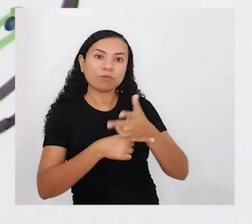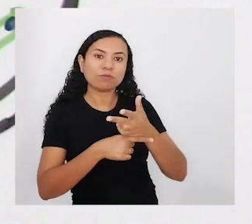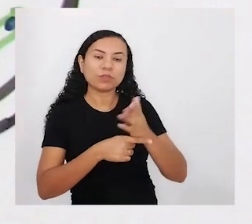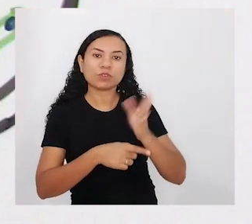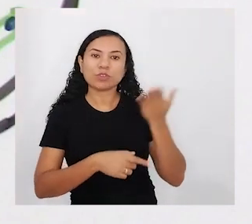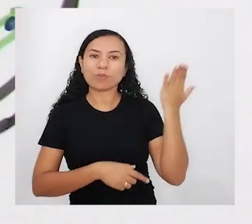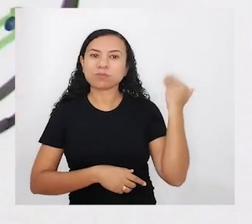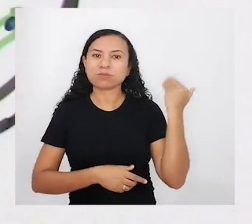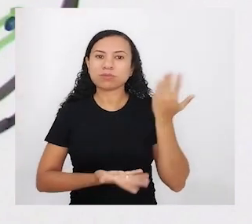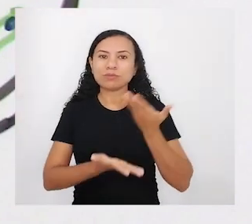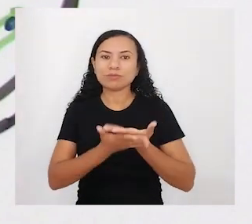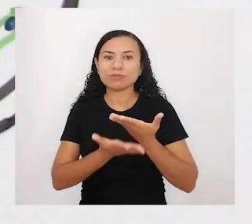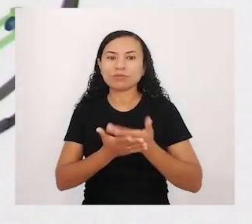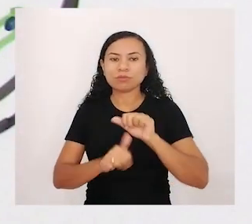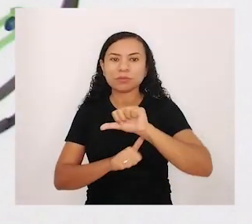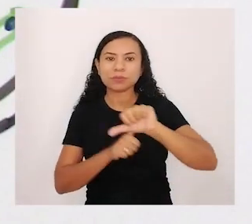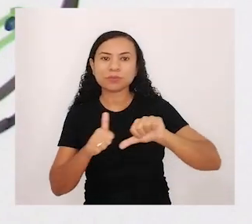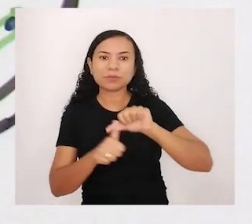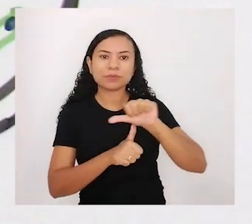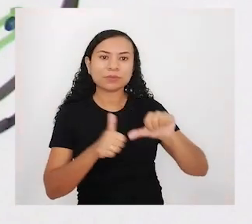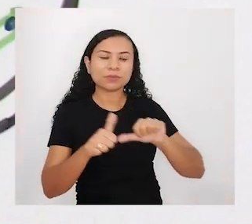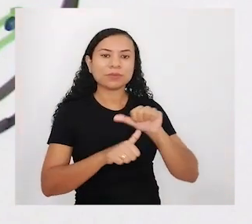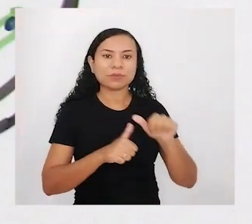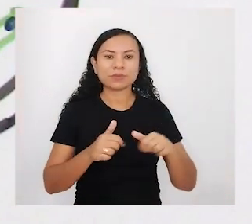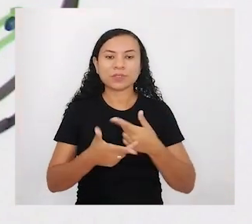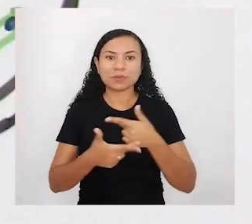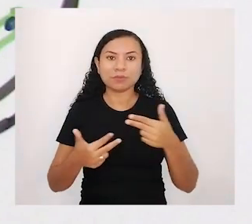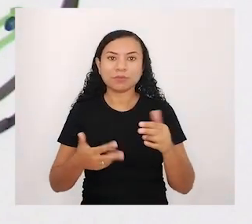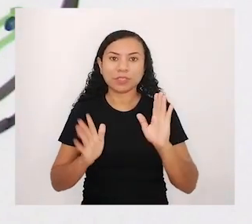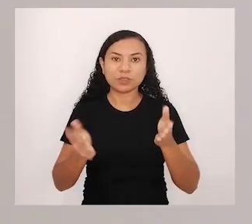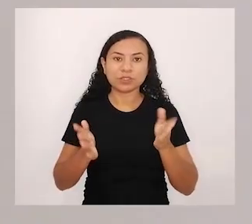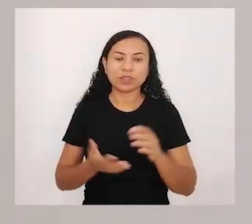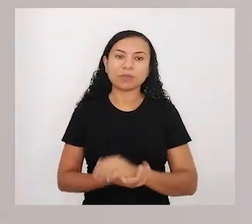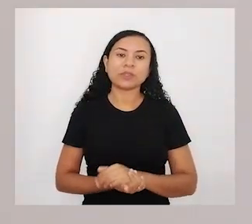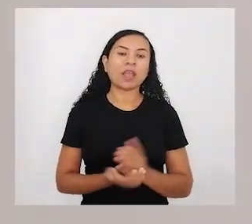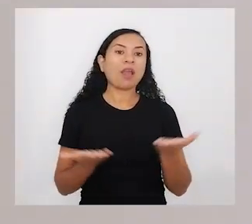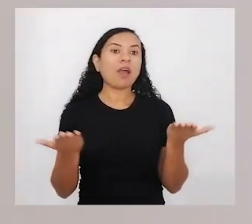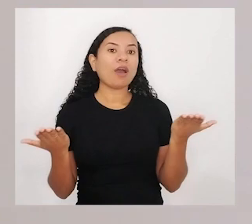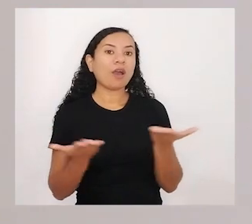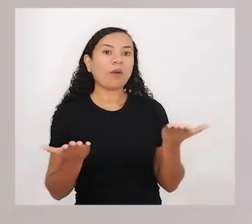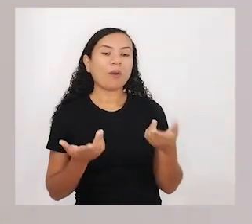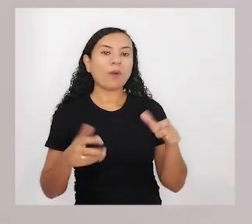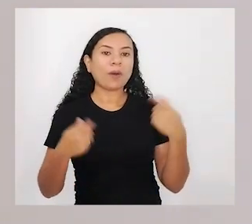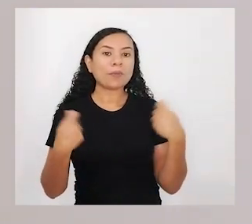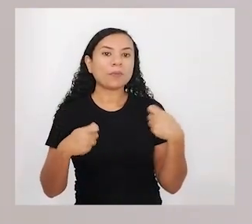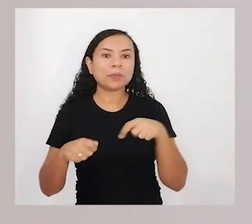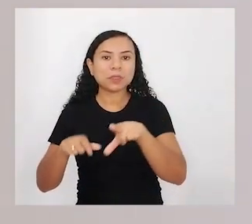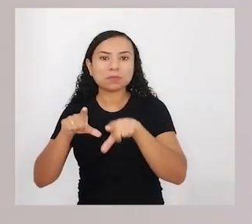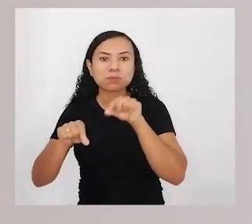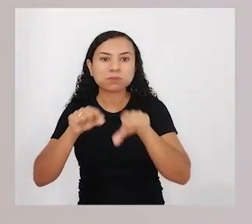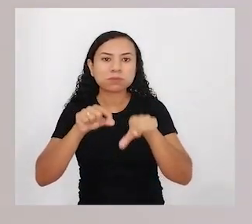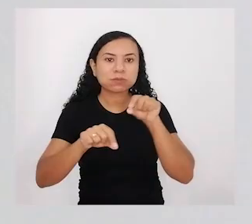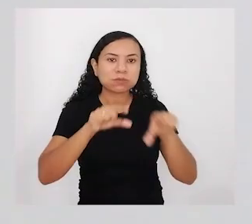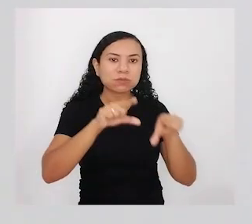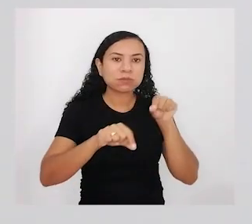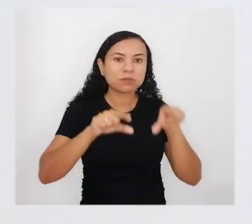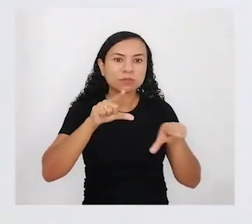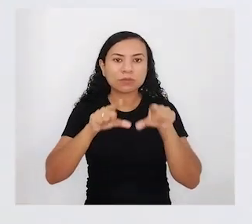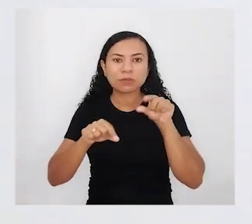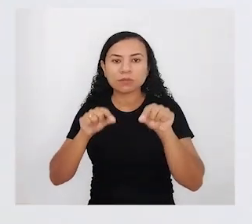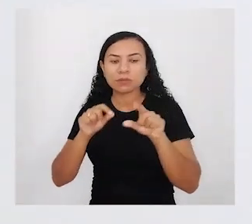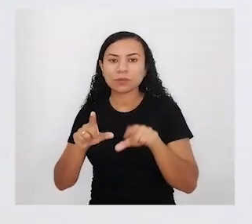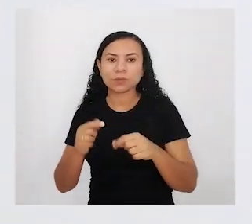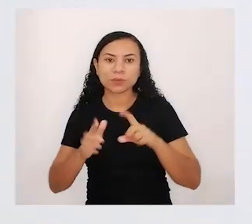ambiental, em que falamos sobre transformação e eletroporação. Depois disso, só precisamos coletar todas essas bactérias e